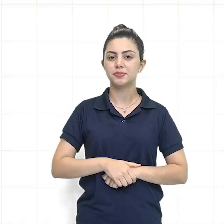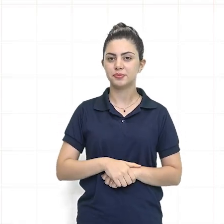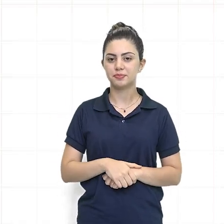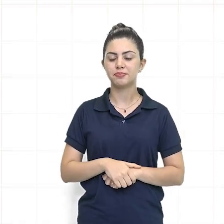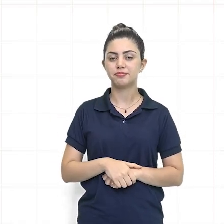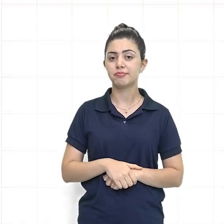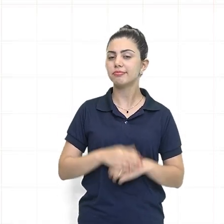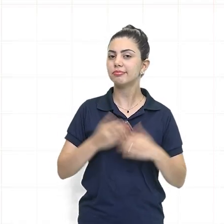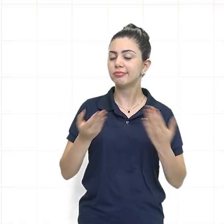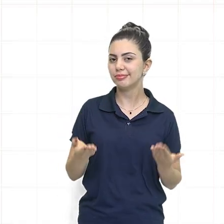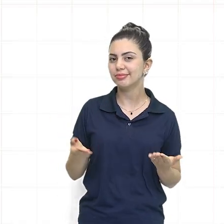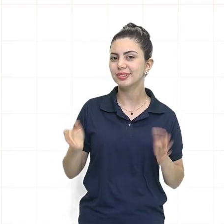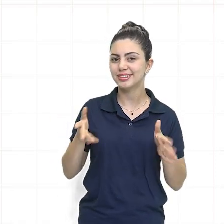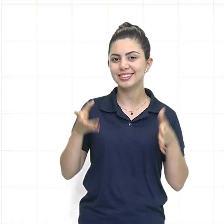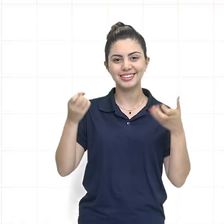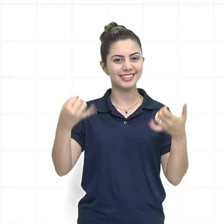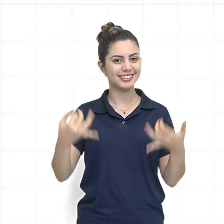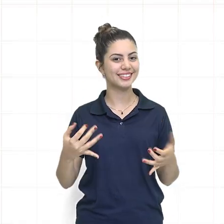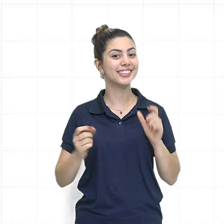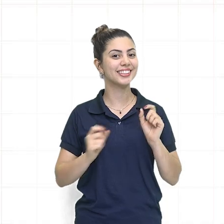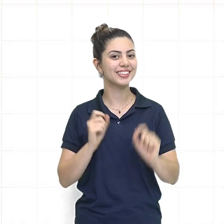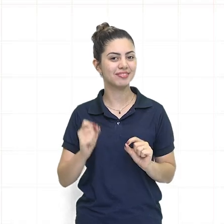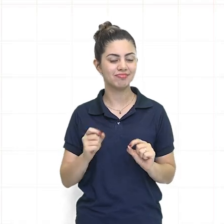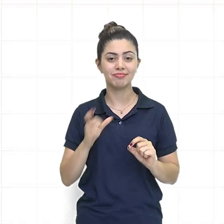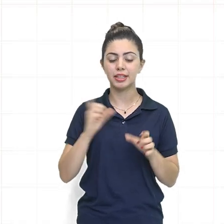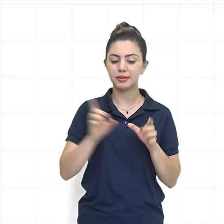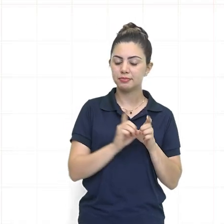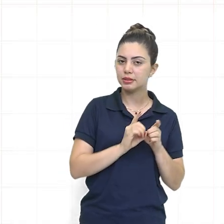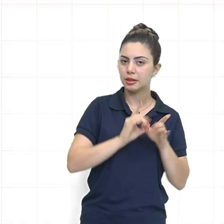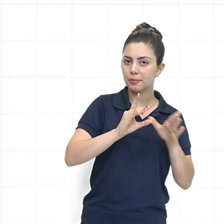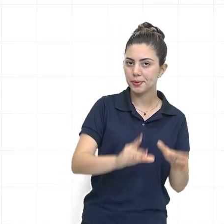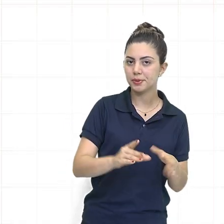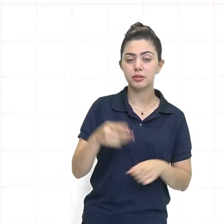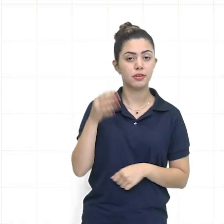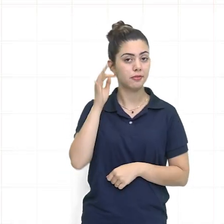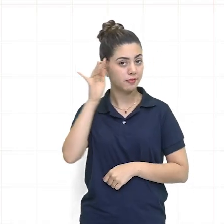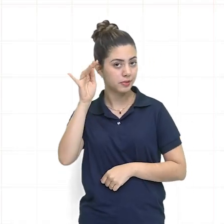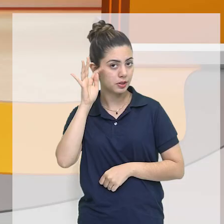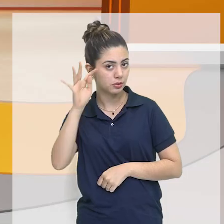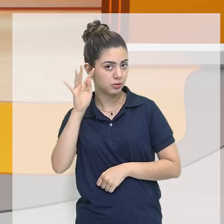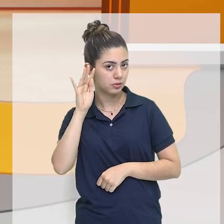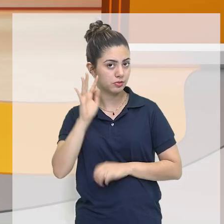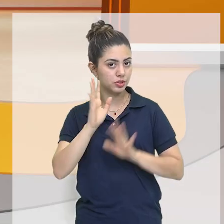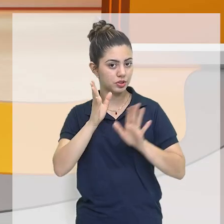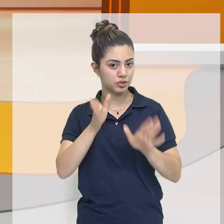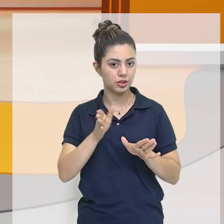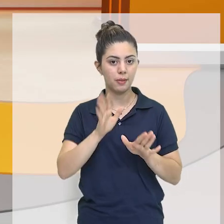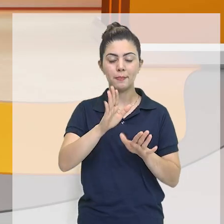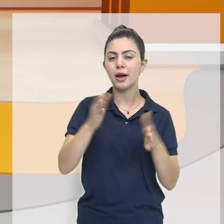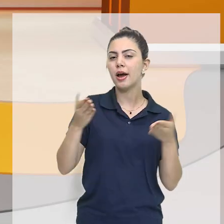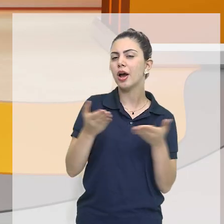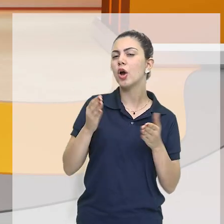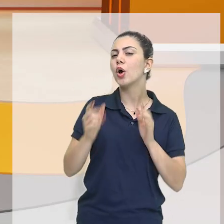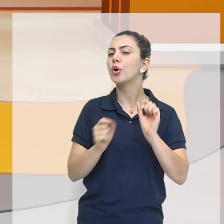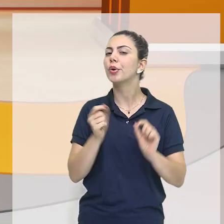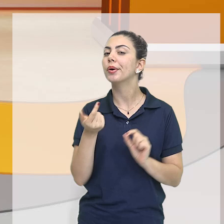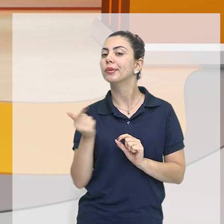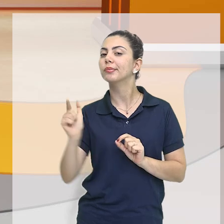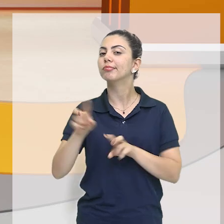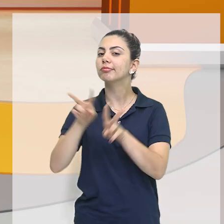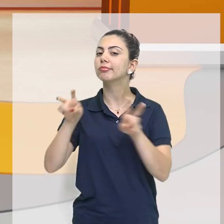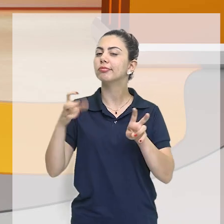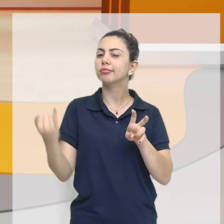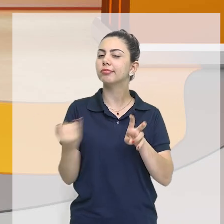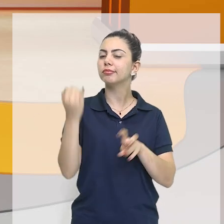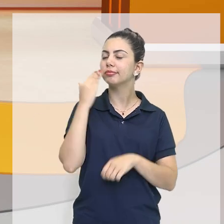Já falamos, né, da democracia, da filosofia, e não podemos deixar de falar